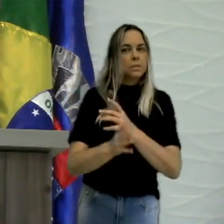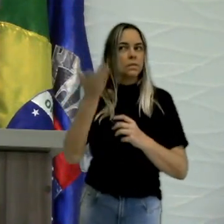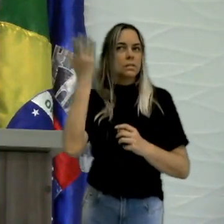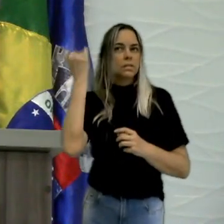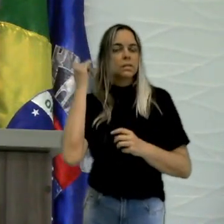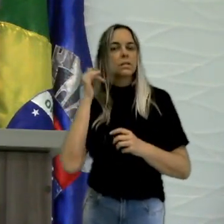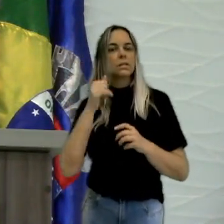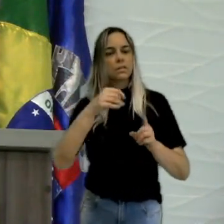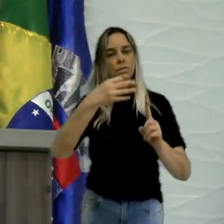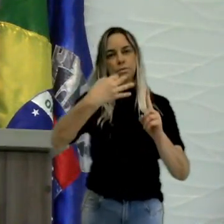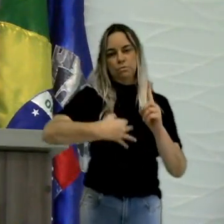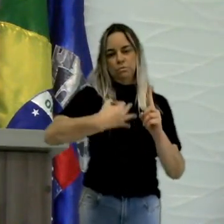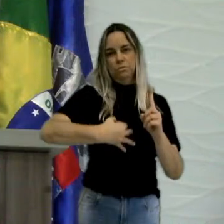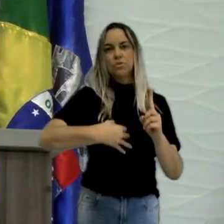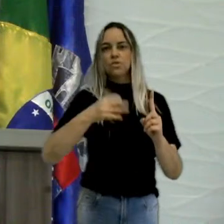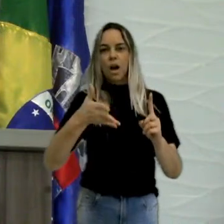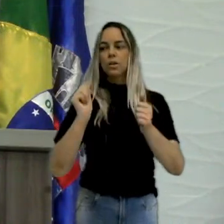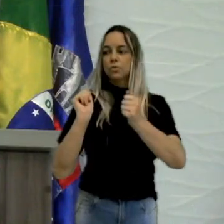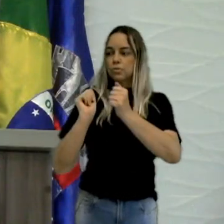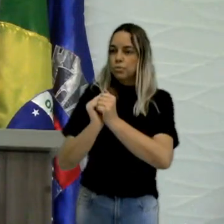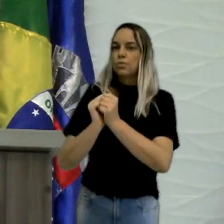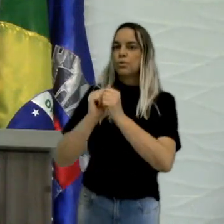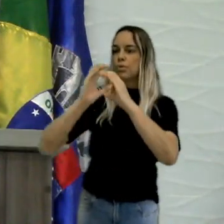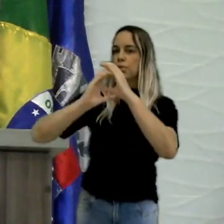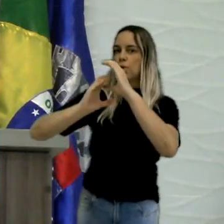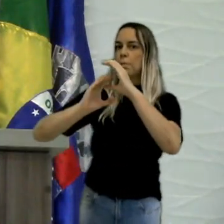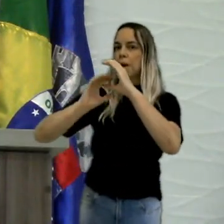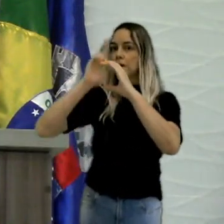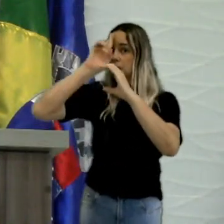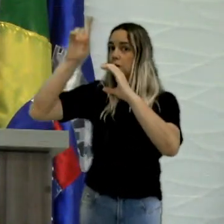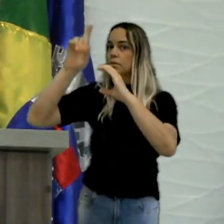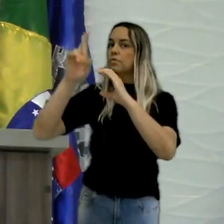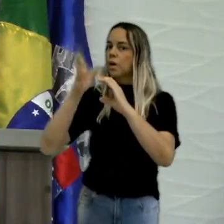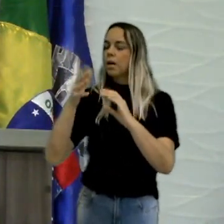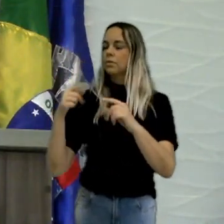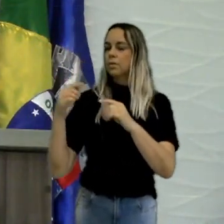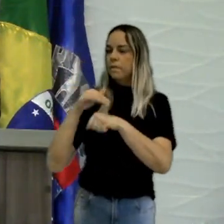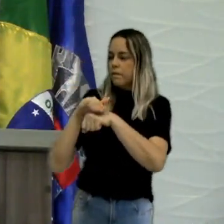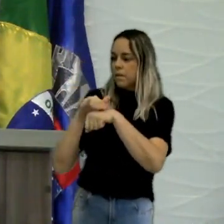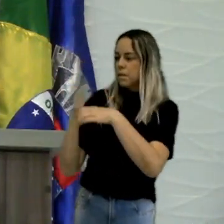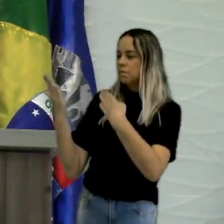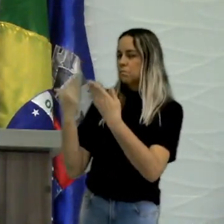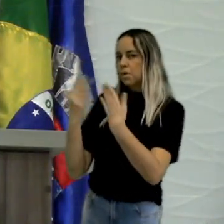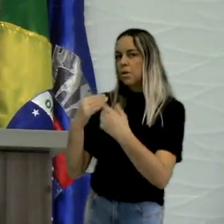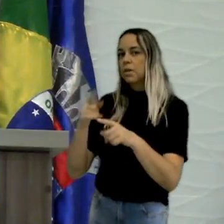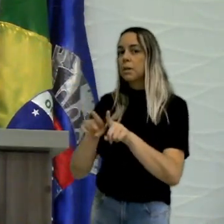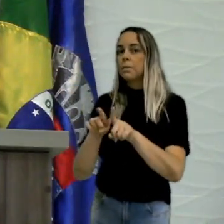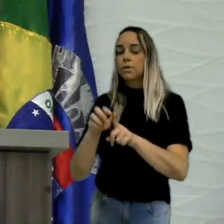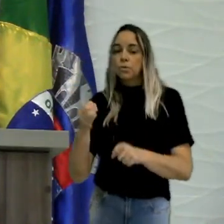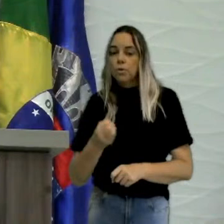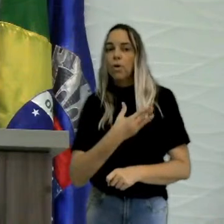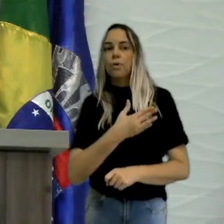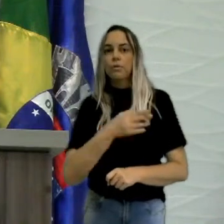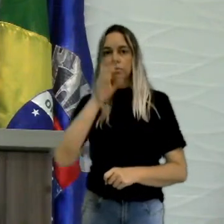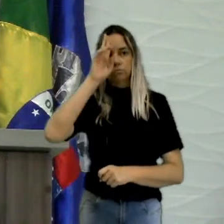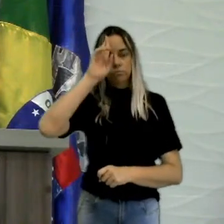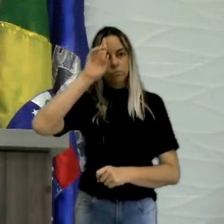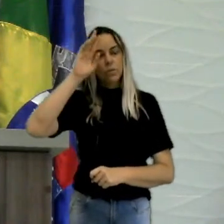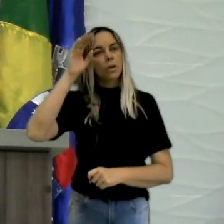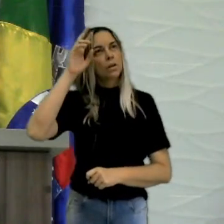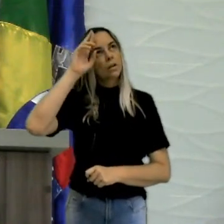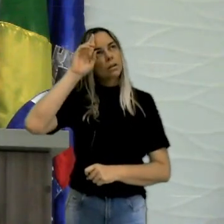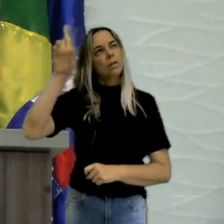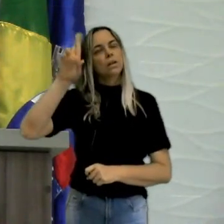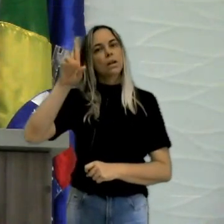o novo chefe da Compesa de Belo Jardim, Edjailson Clementino, e também com o novo tenente capitão Leone, para que